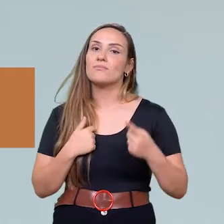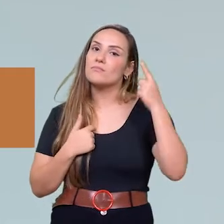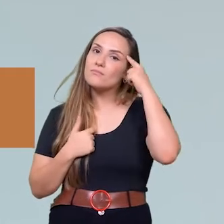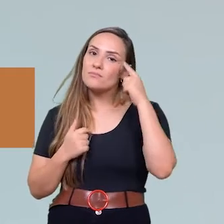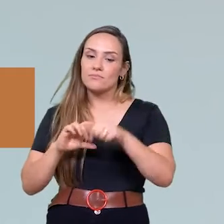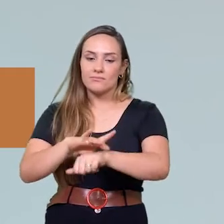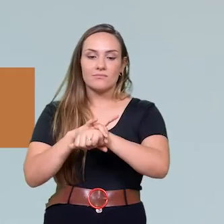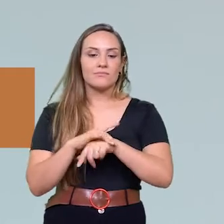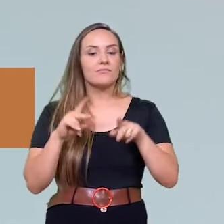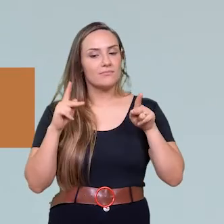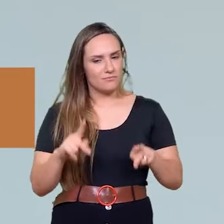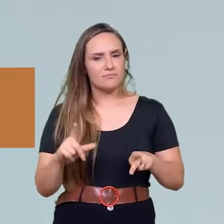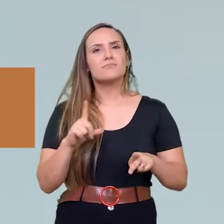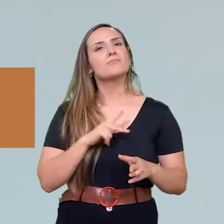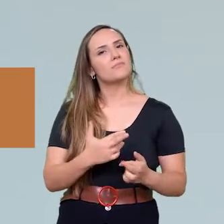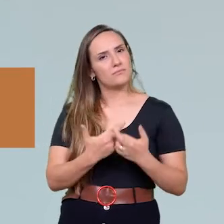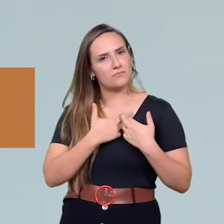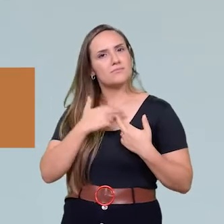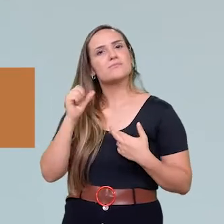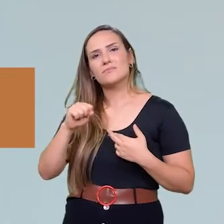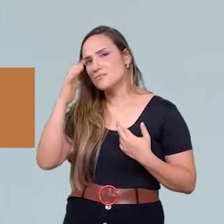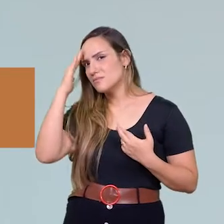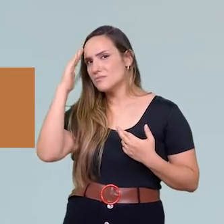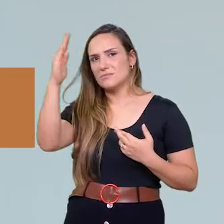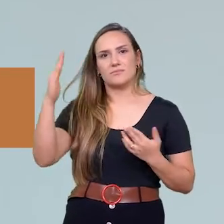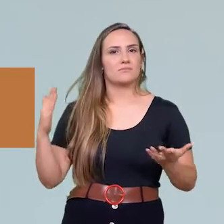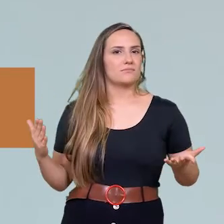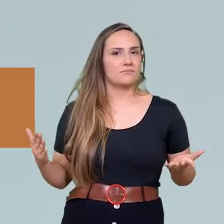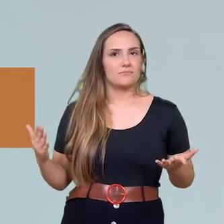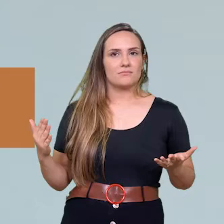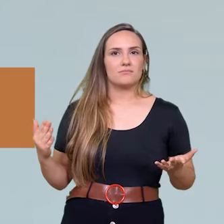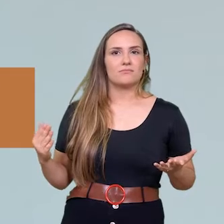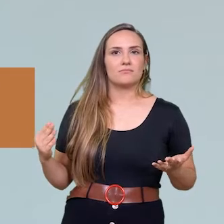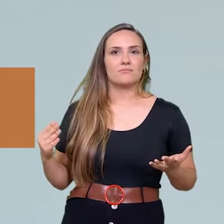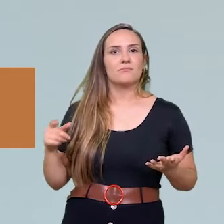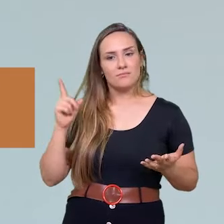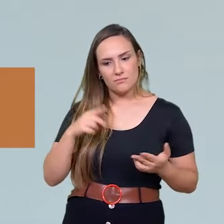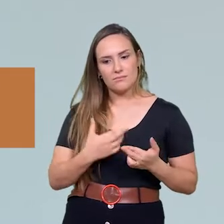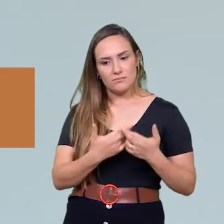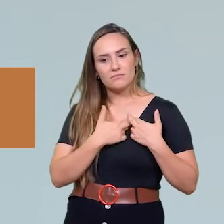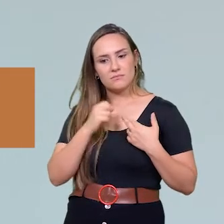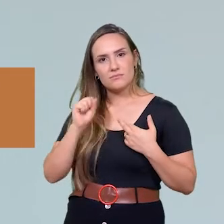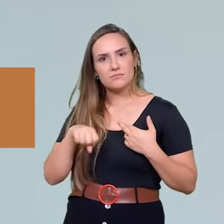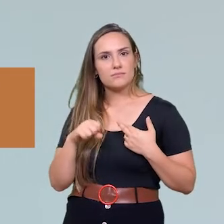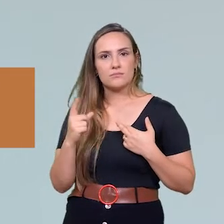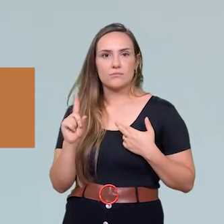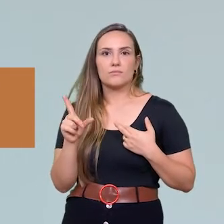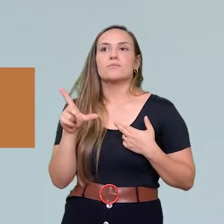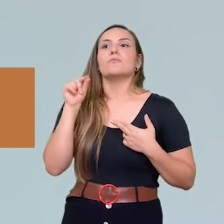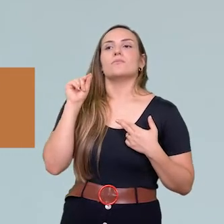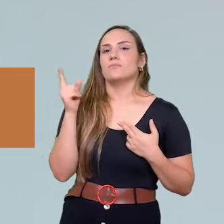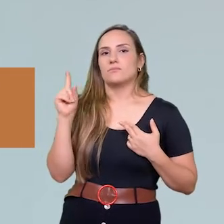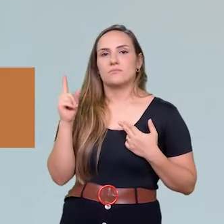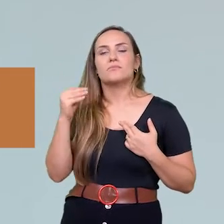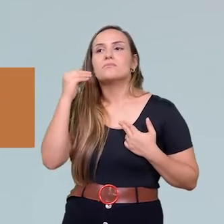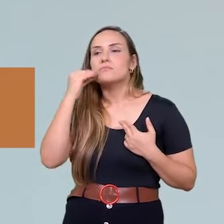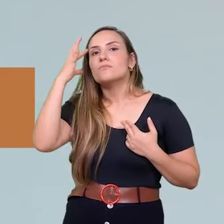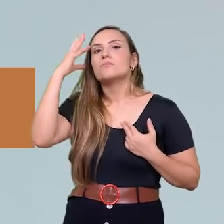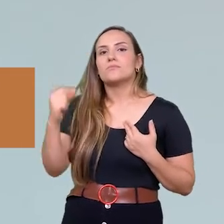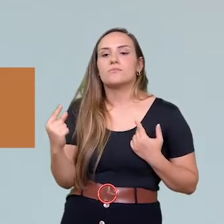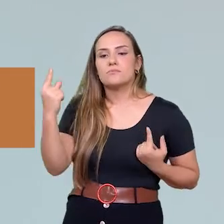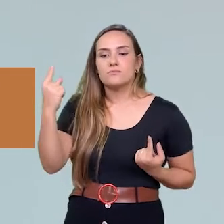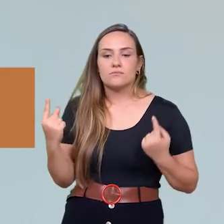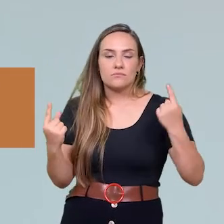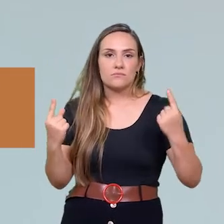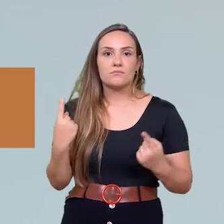eu entendo que a Defensoria tem o dever de fazer isso prioritariamente como uma função institucional, não é opcional.